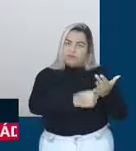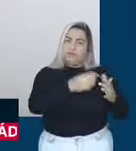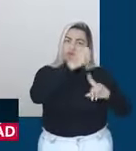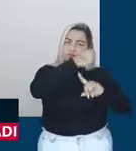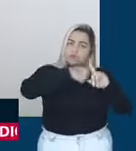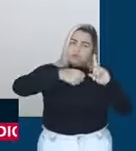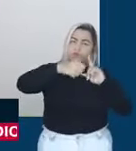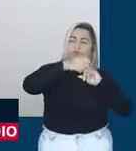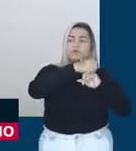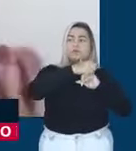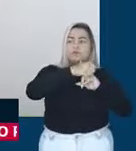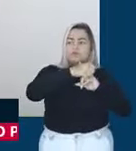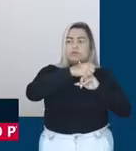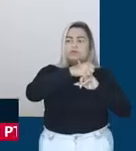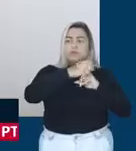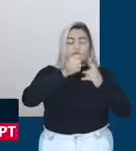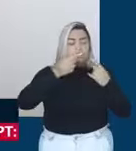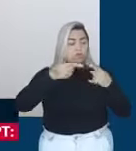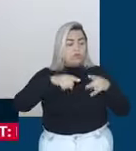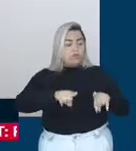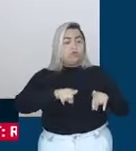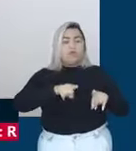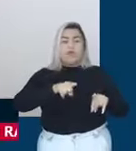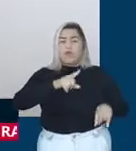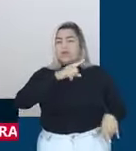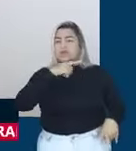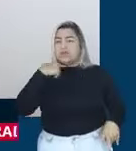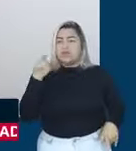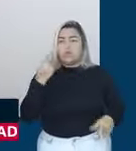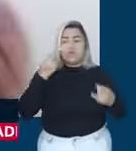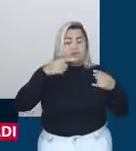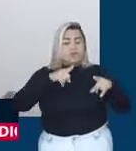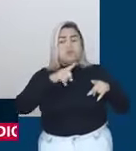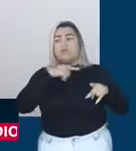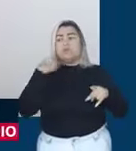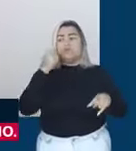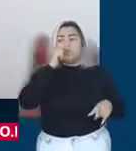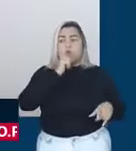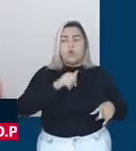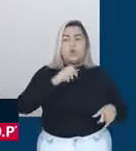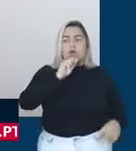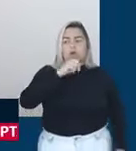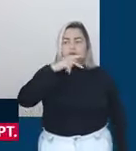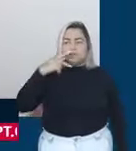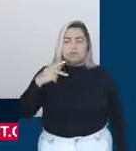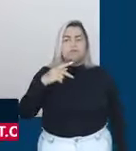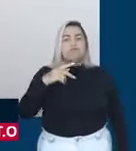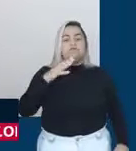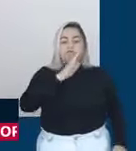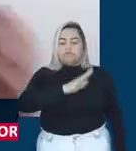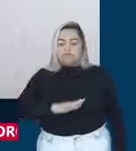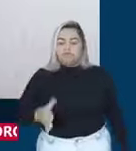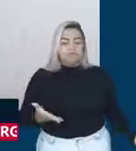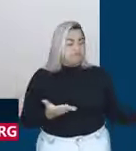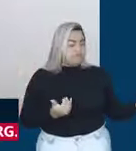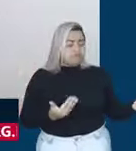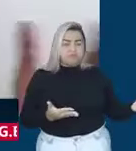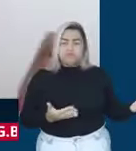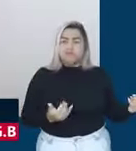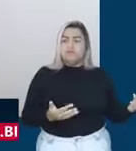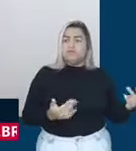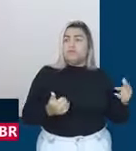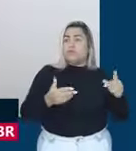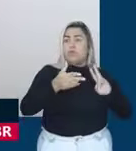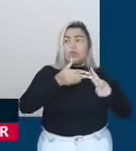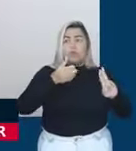social, com o combate ao feminicídio, com os aposentados, com as crianças, com os adolescentes, com os índios, com os negros,